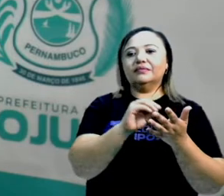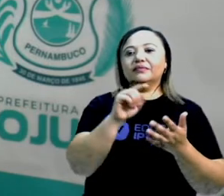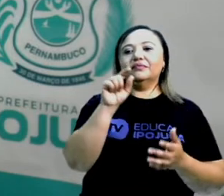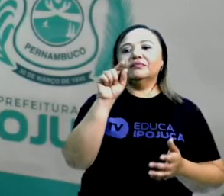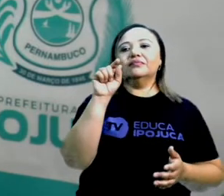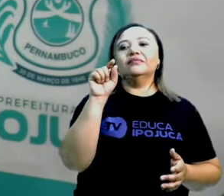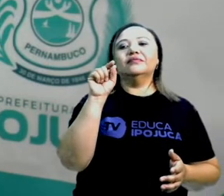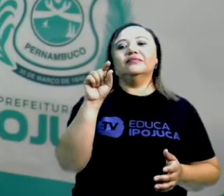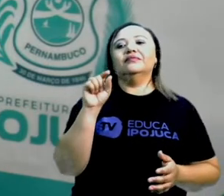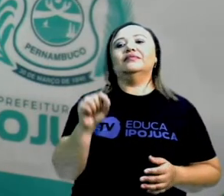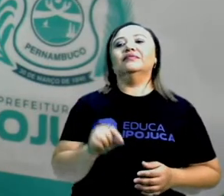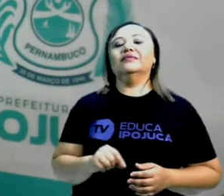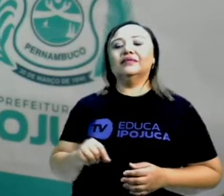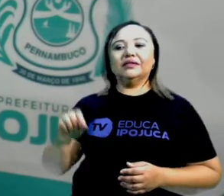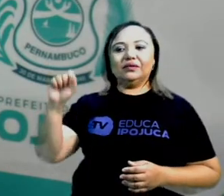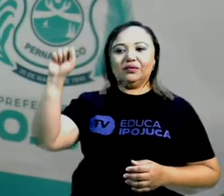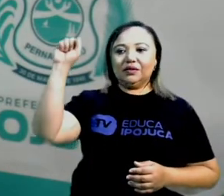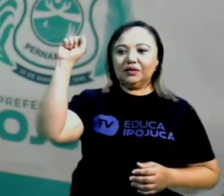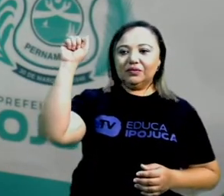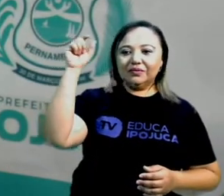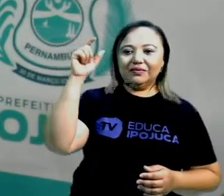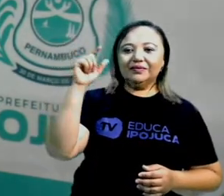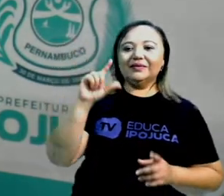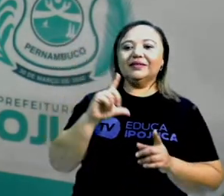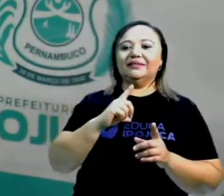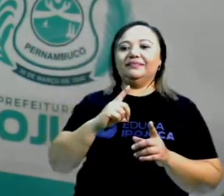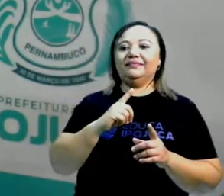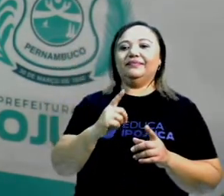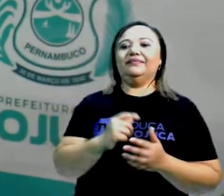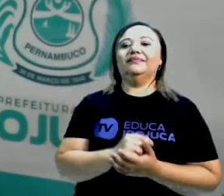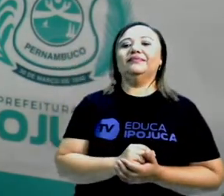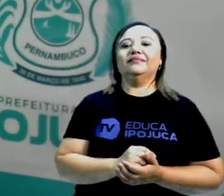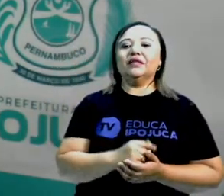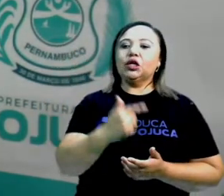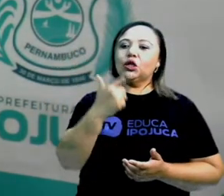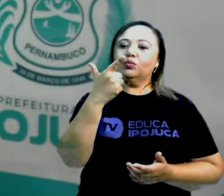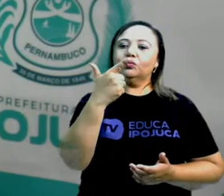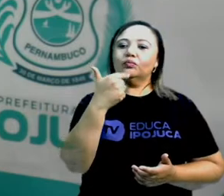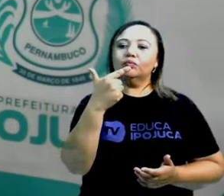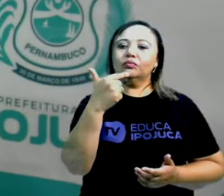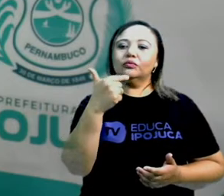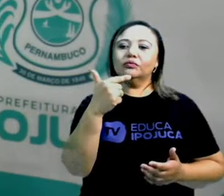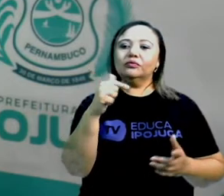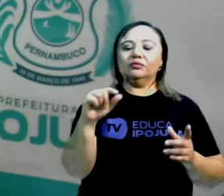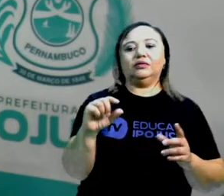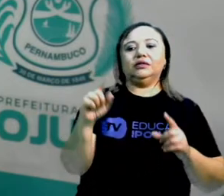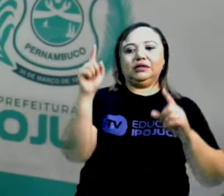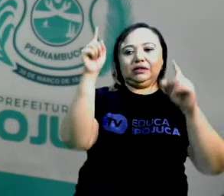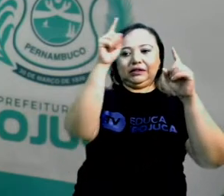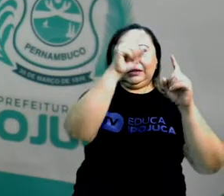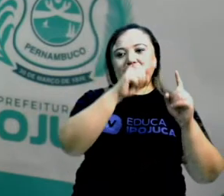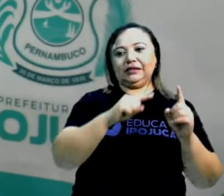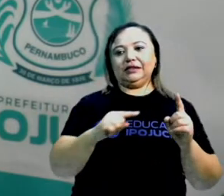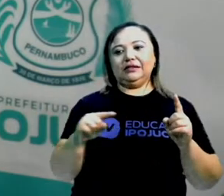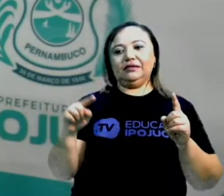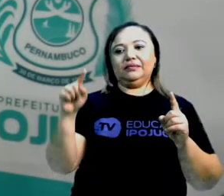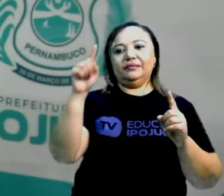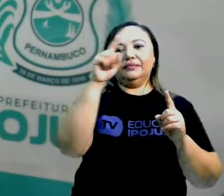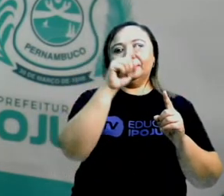lá do sol. Então a resposta é 12 círculos, tá certo?